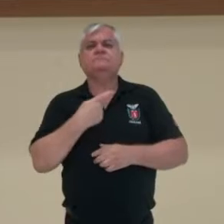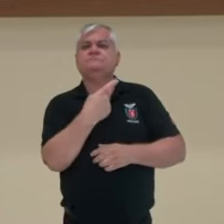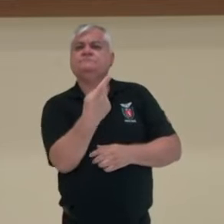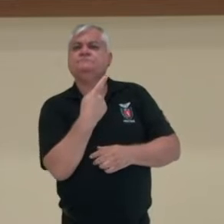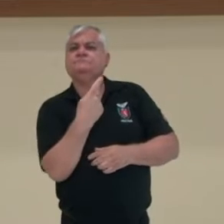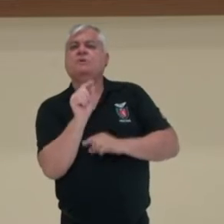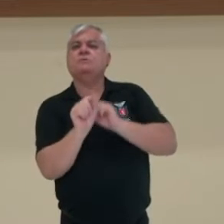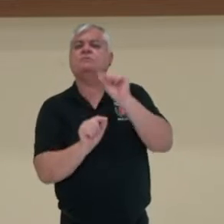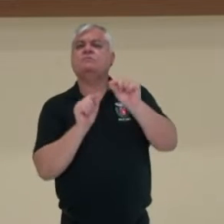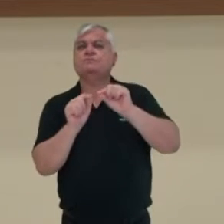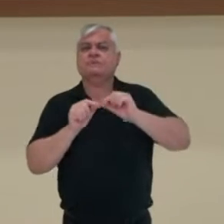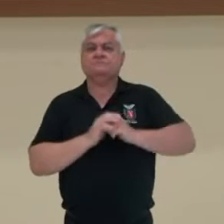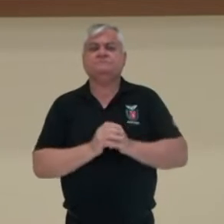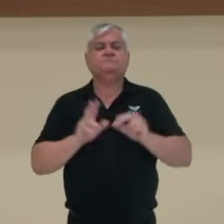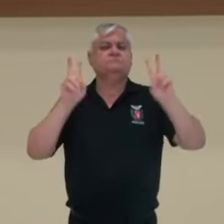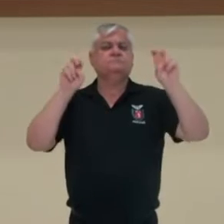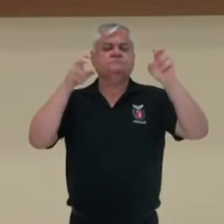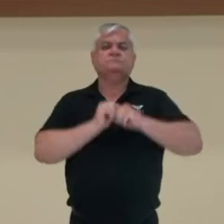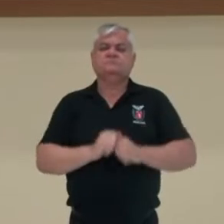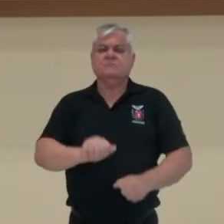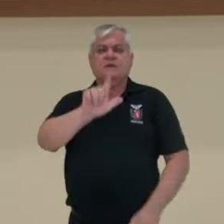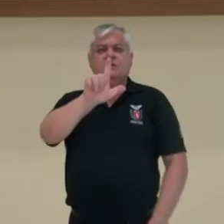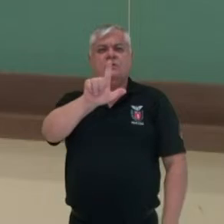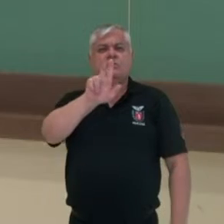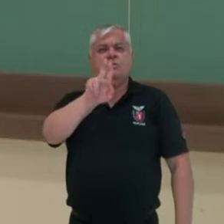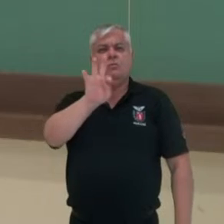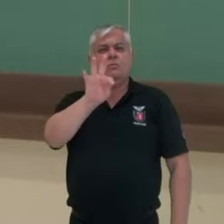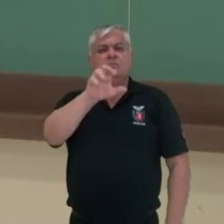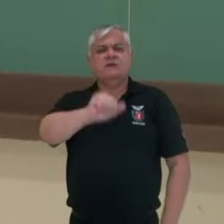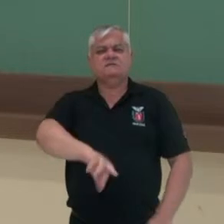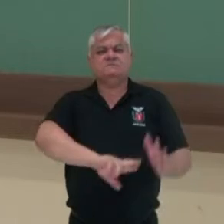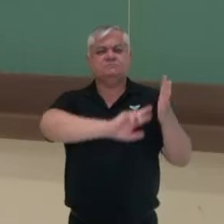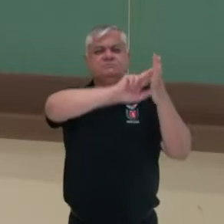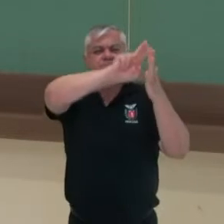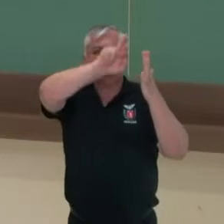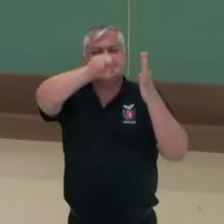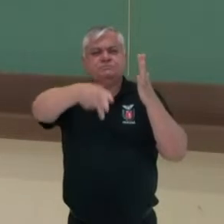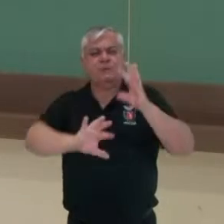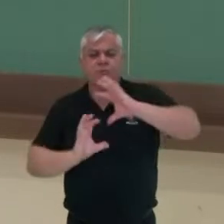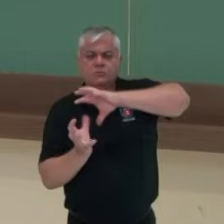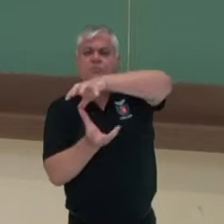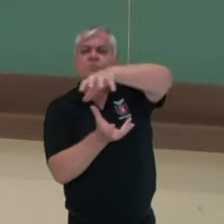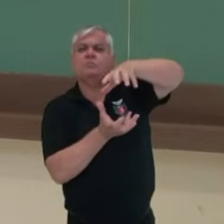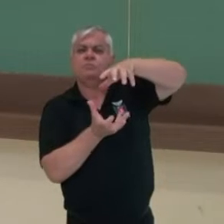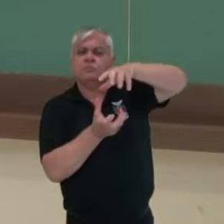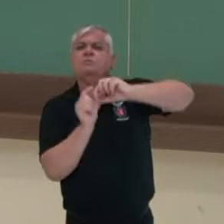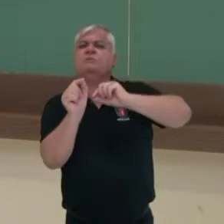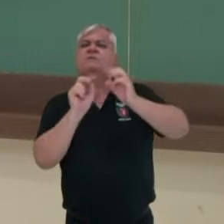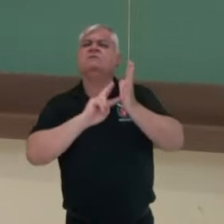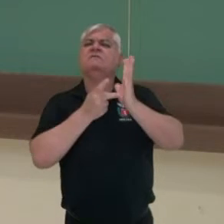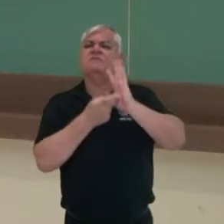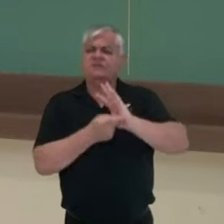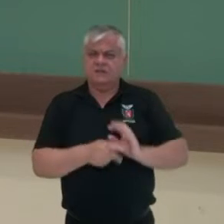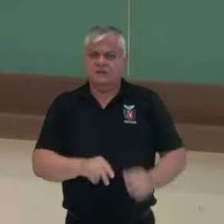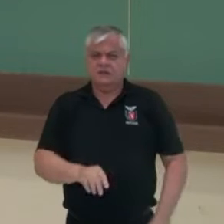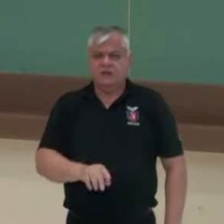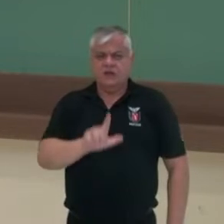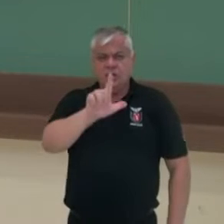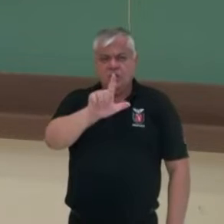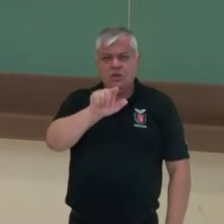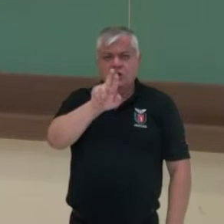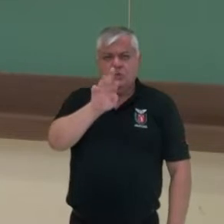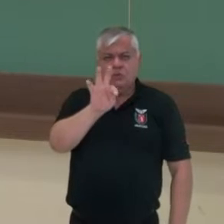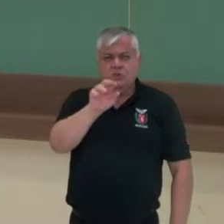para falar sobre as lutas distintas pelo mundo. O que significa isso? Então, eu tentei trazer para